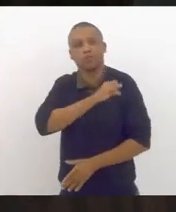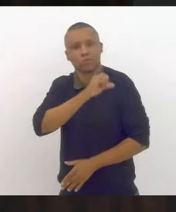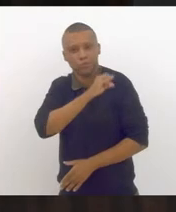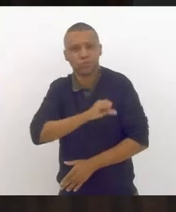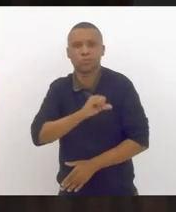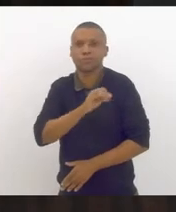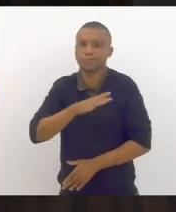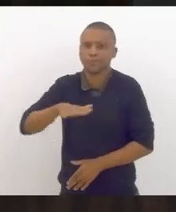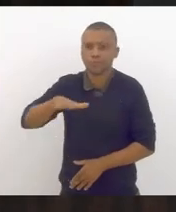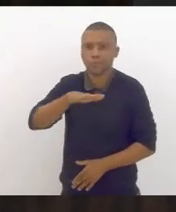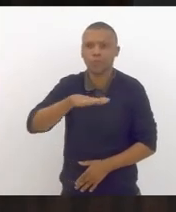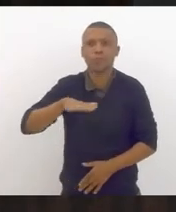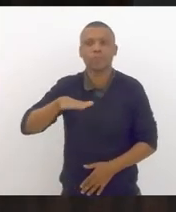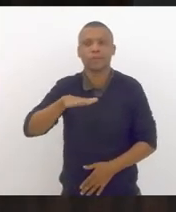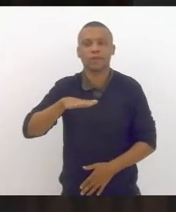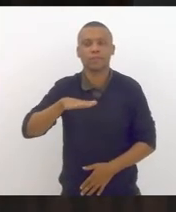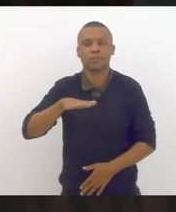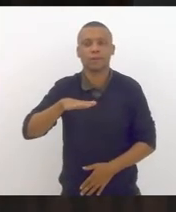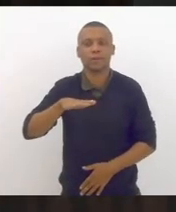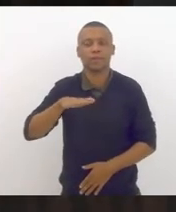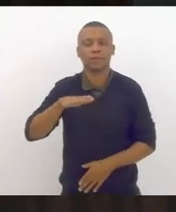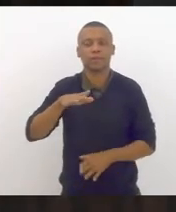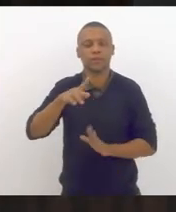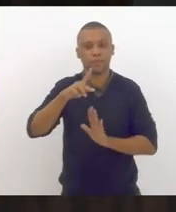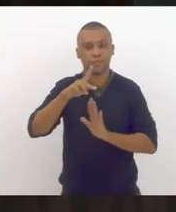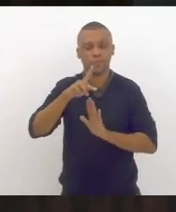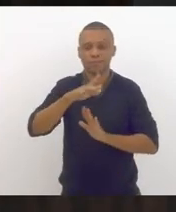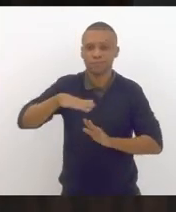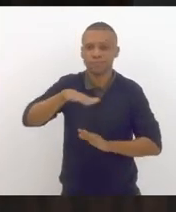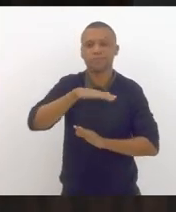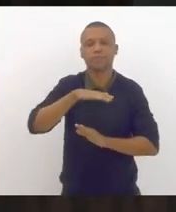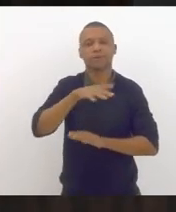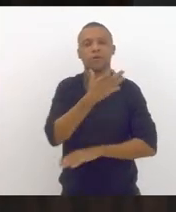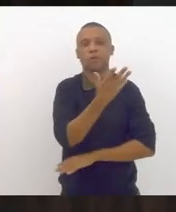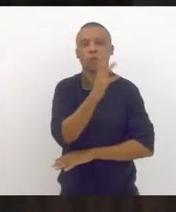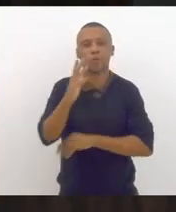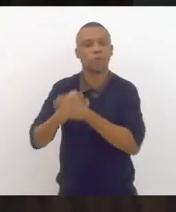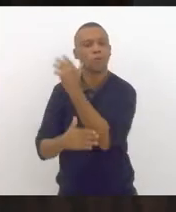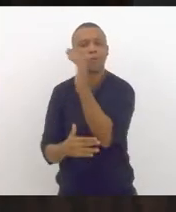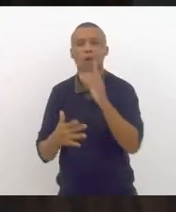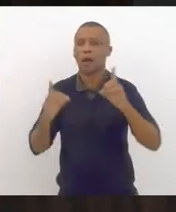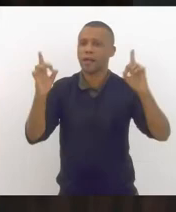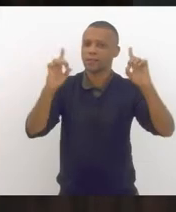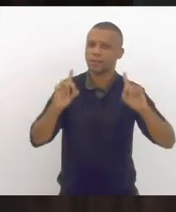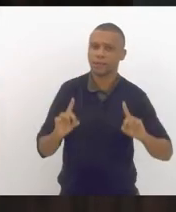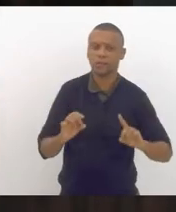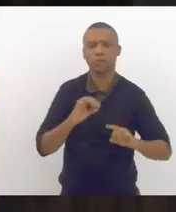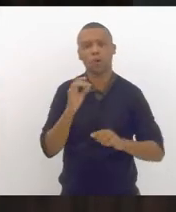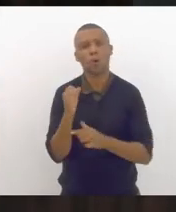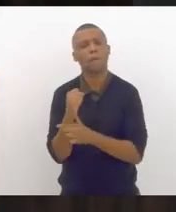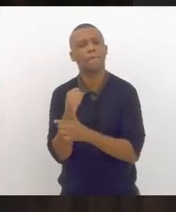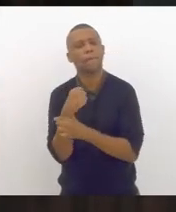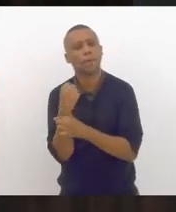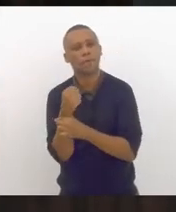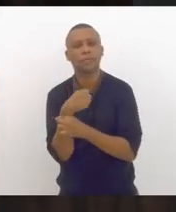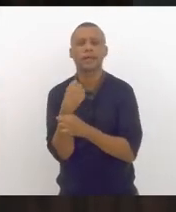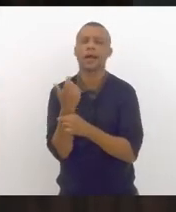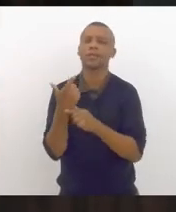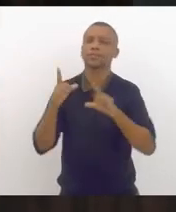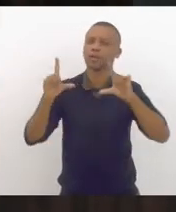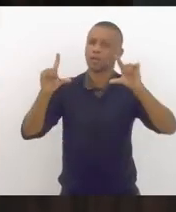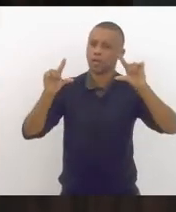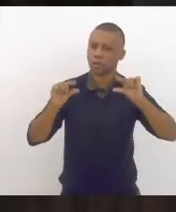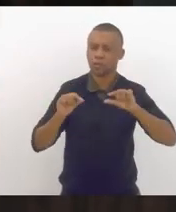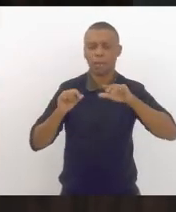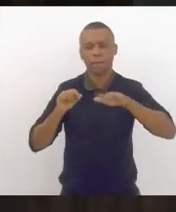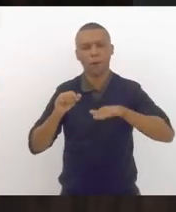Janeiro de adaptação de eventos realizados ao ar livre a pessoas com deficiência ou mobilidade reduzida e da